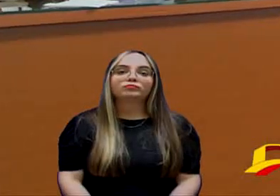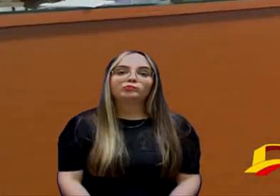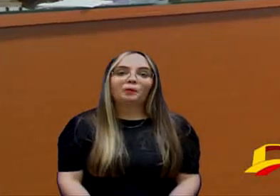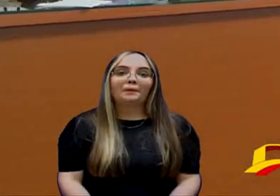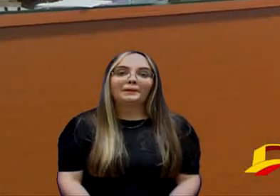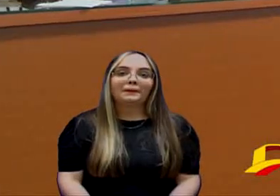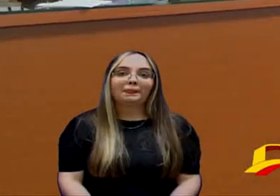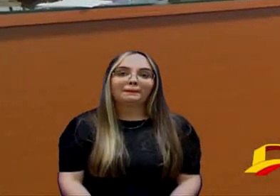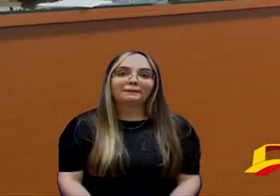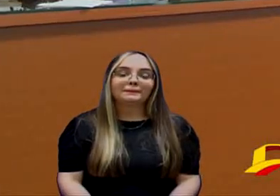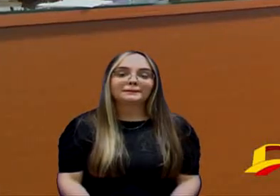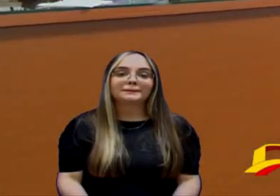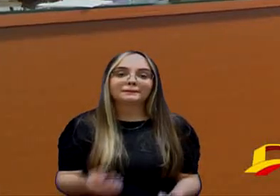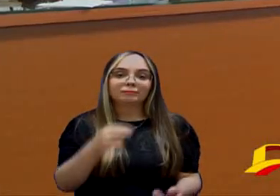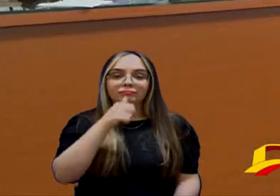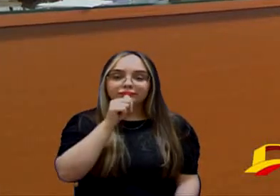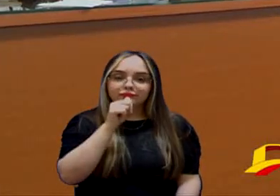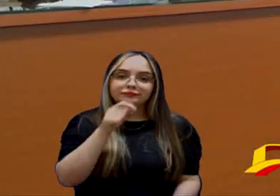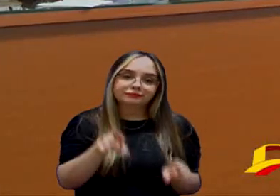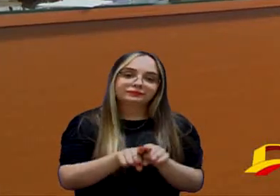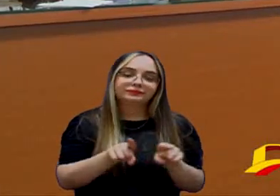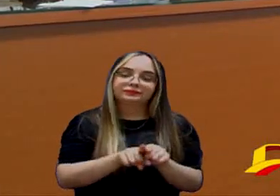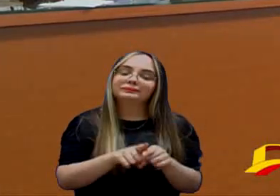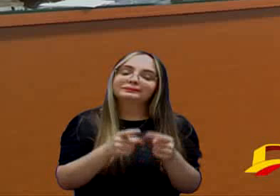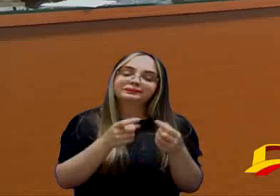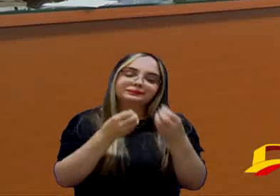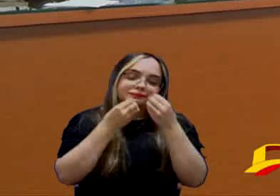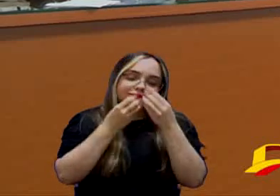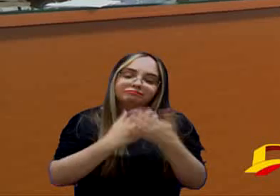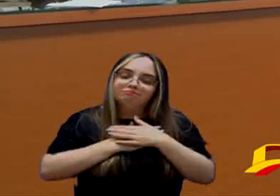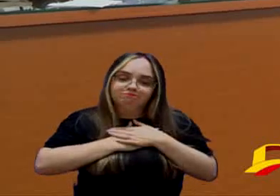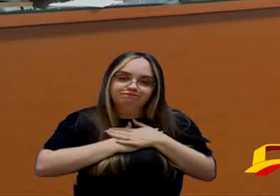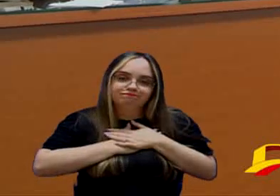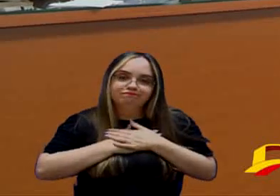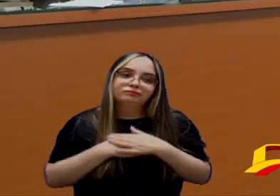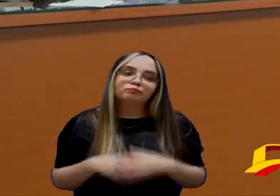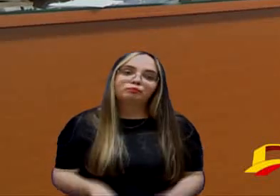também Silvano grande parceiro grande amigo Grande irmão